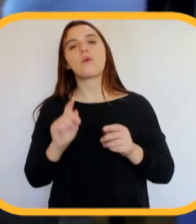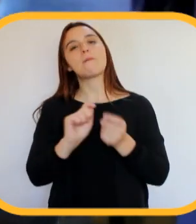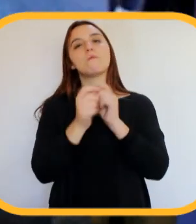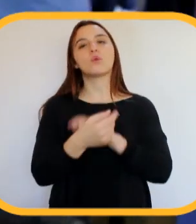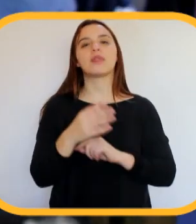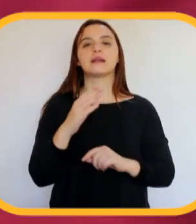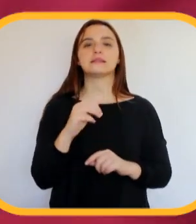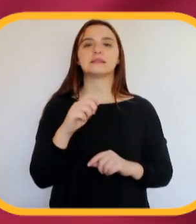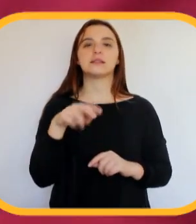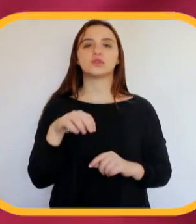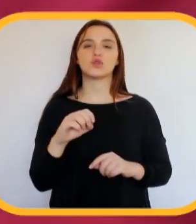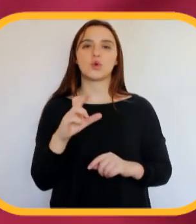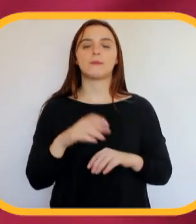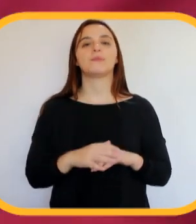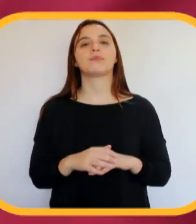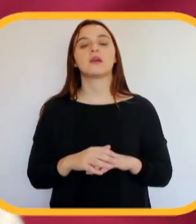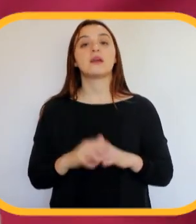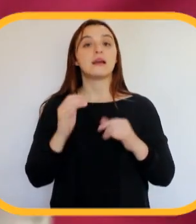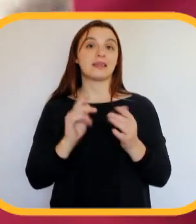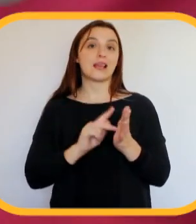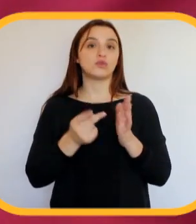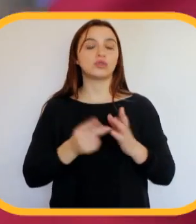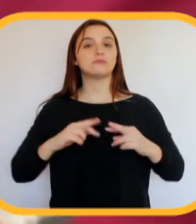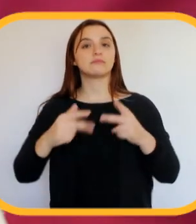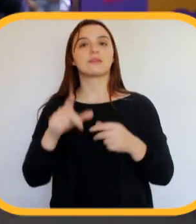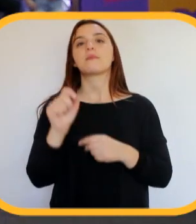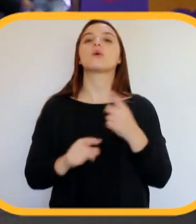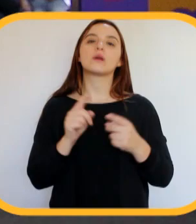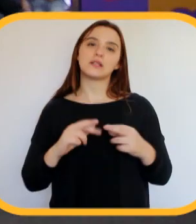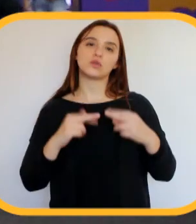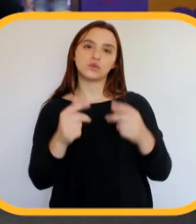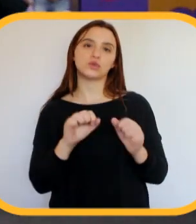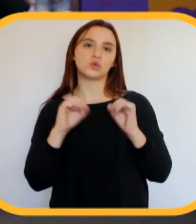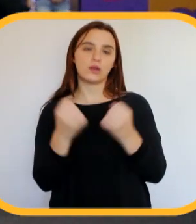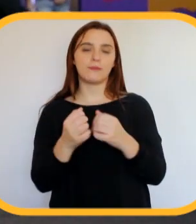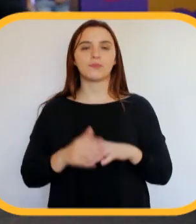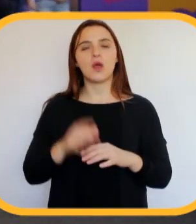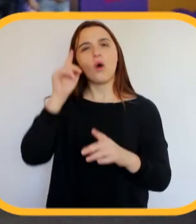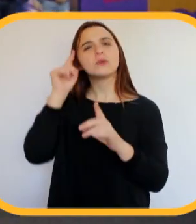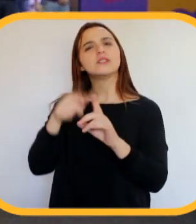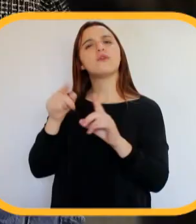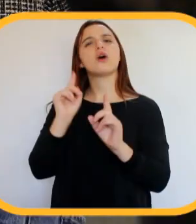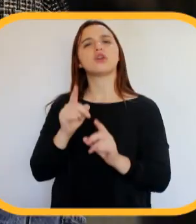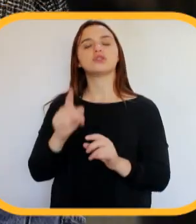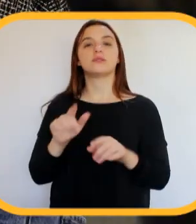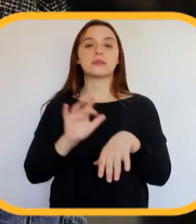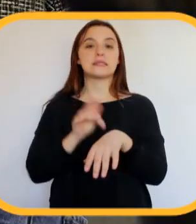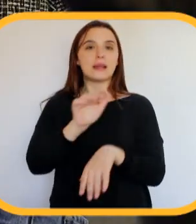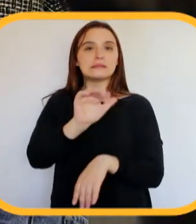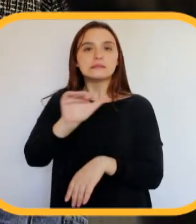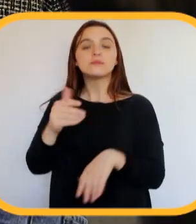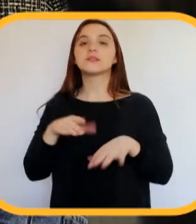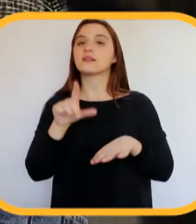é sensorizar a cidade. Mais do que uma transição tecnológica, trata-se também de uma transição social. O objetivo é não